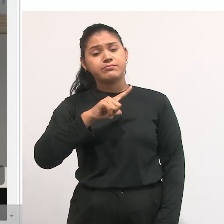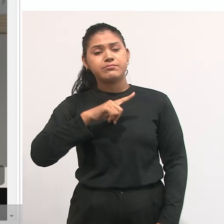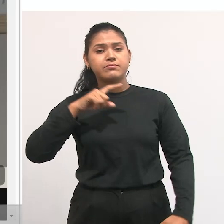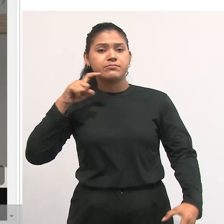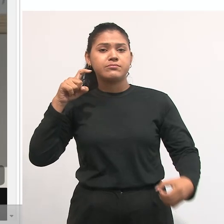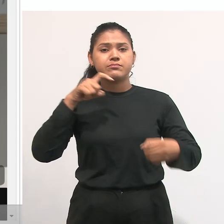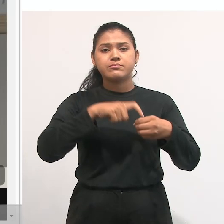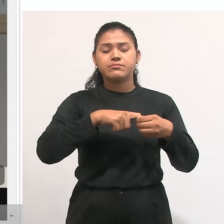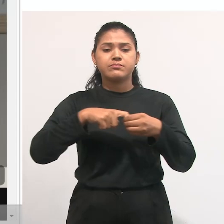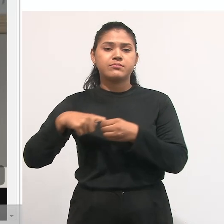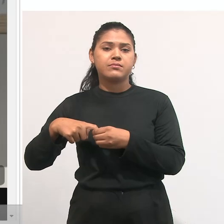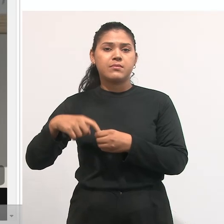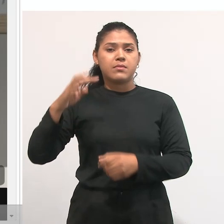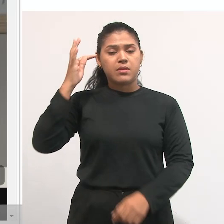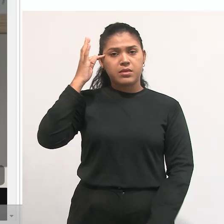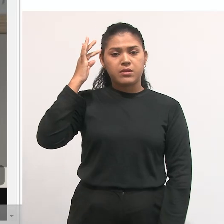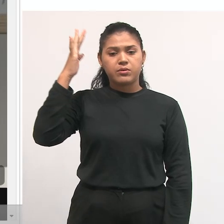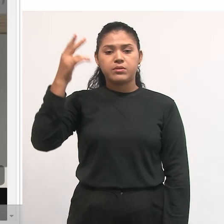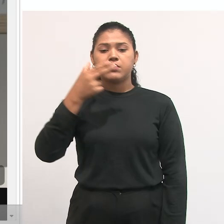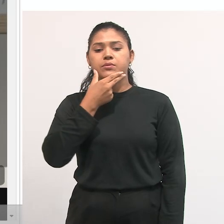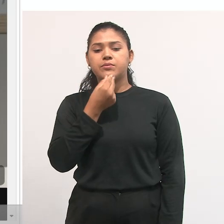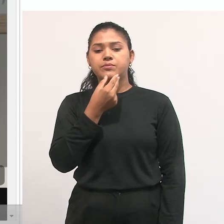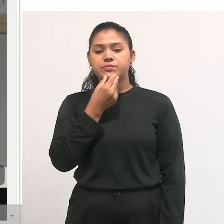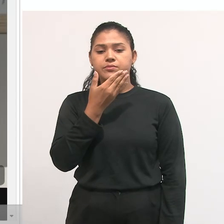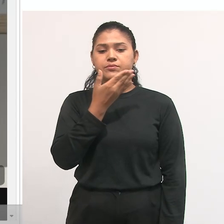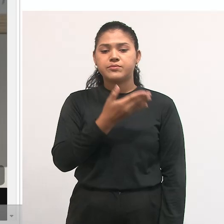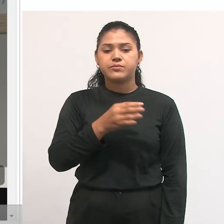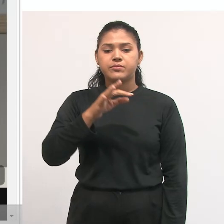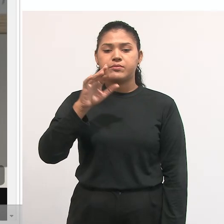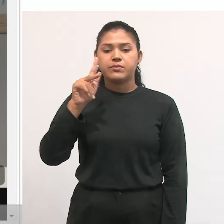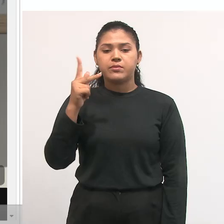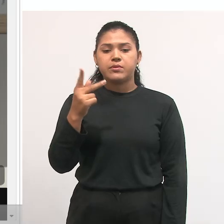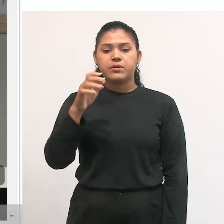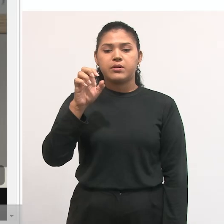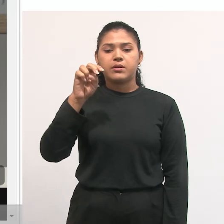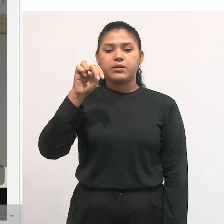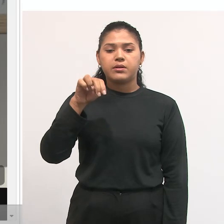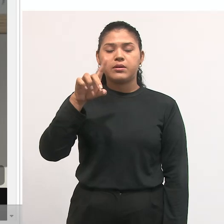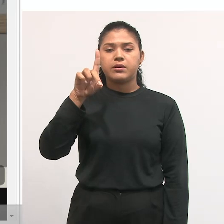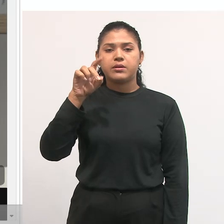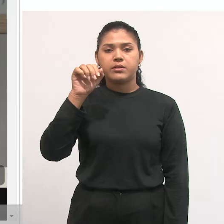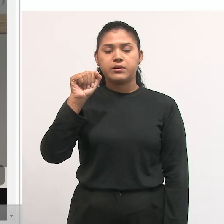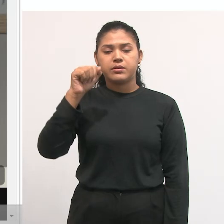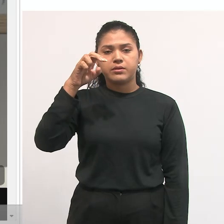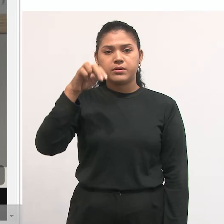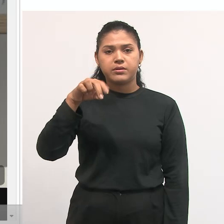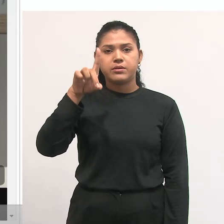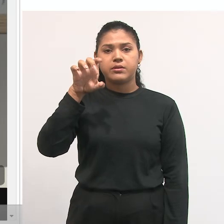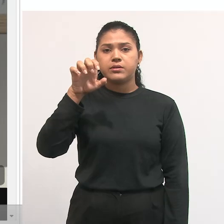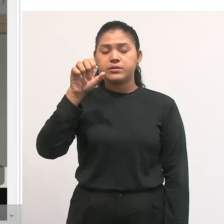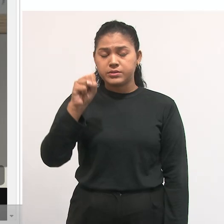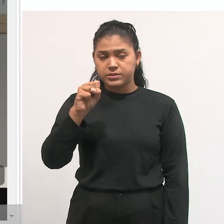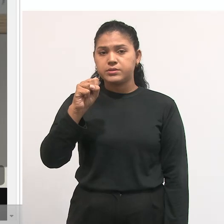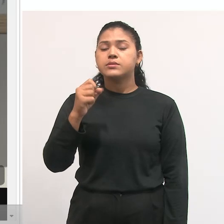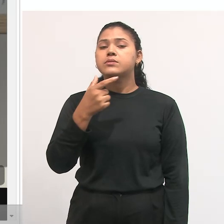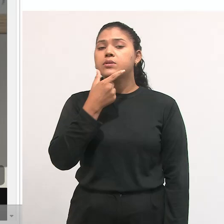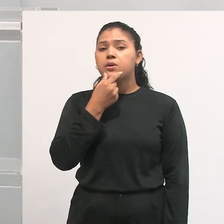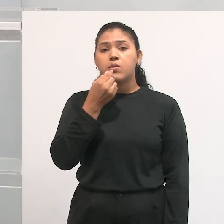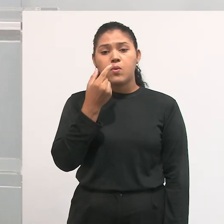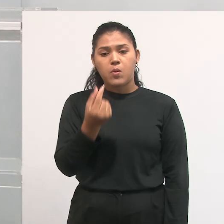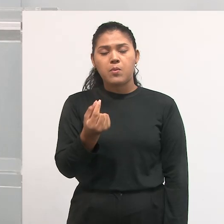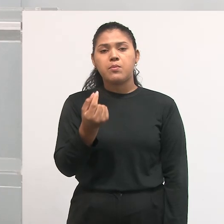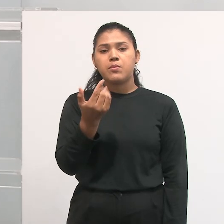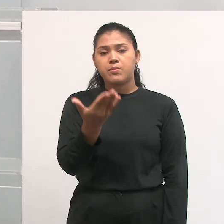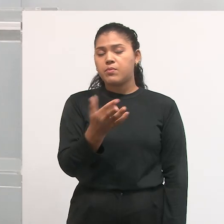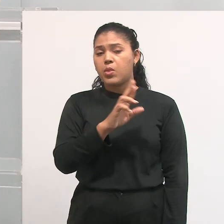Fernando Hernandes, que ele propõe a organização do currículo por projetos de trabalho. É claro que ele não é o primeiro autor a trabalhar projetos